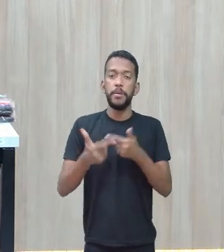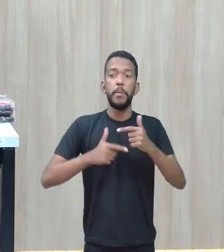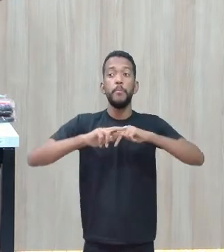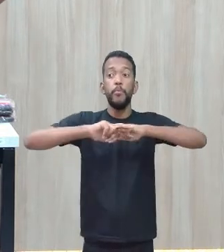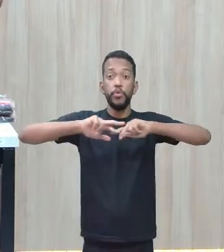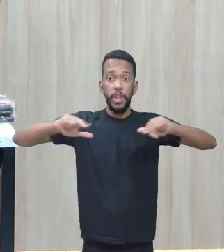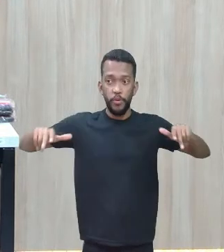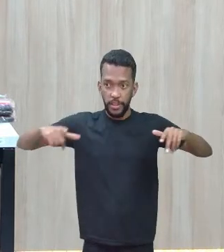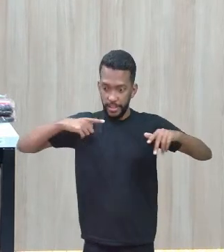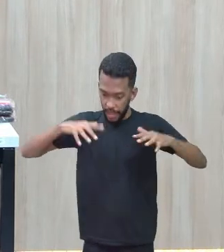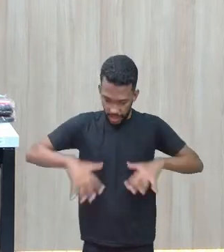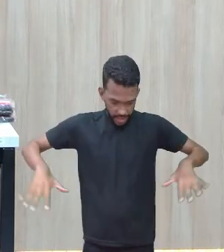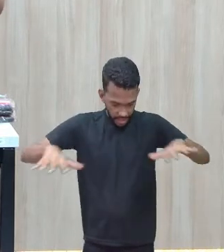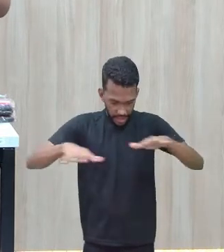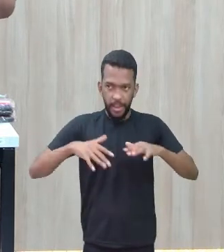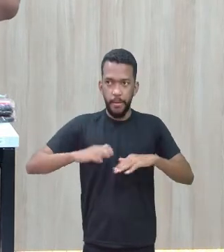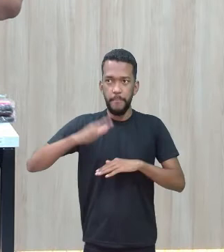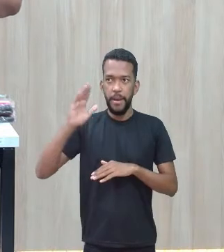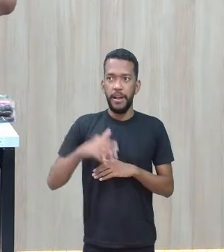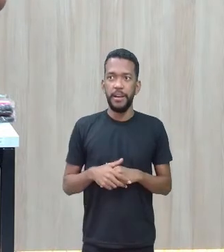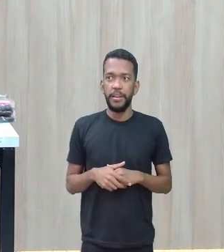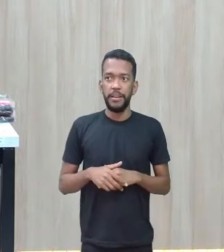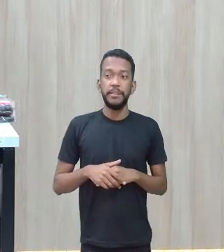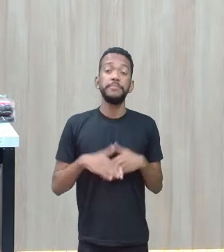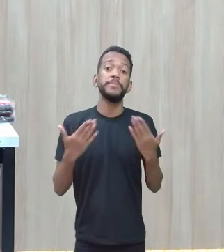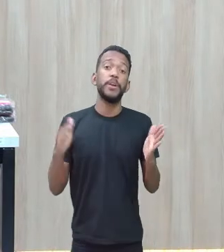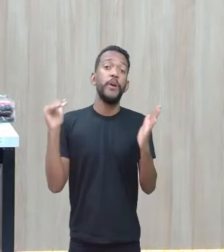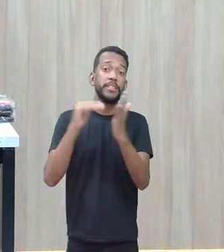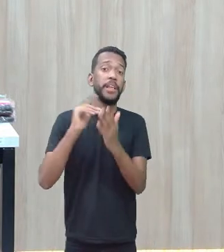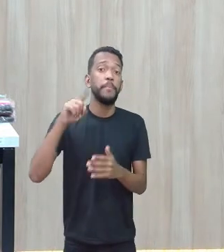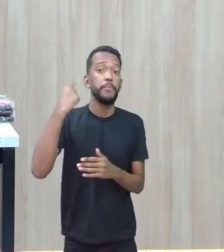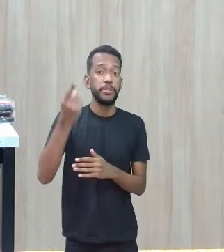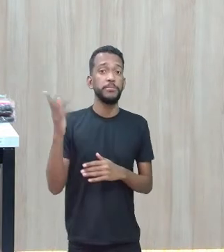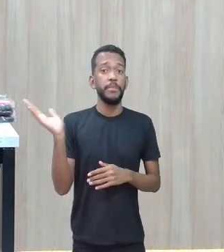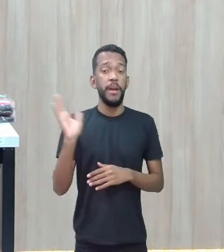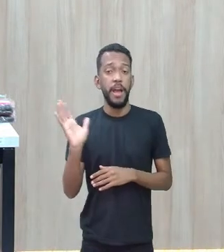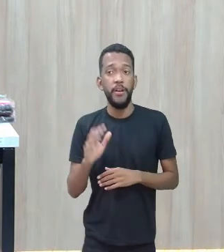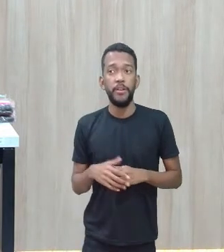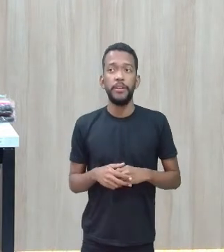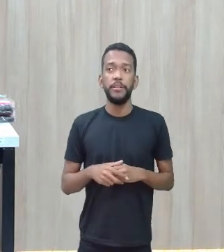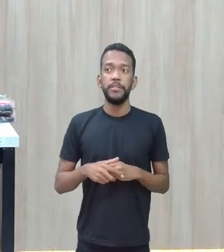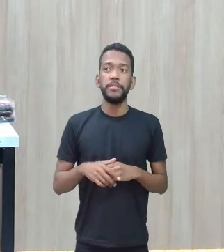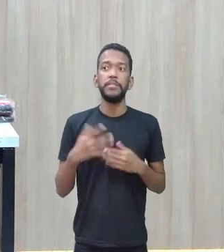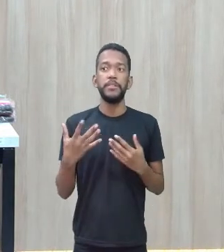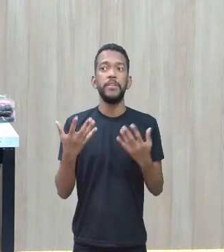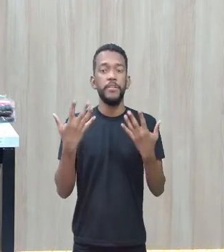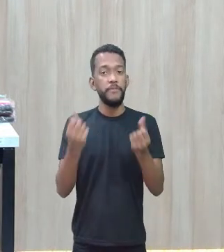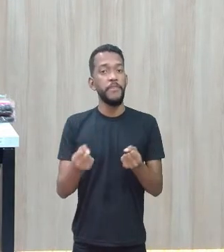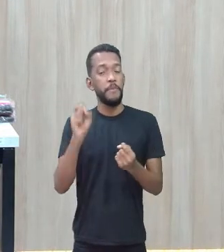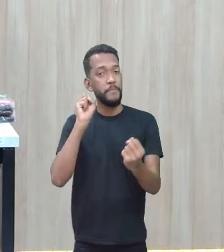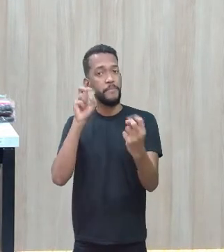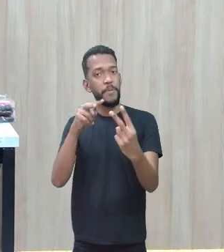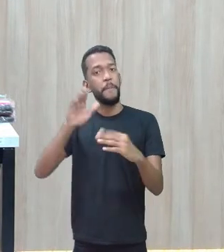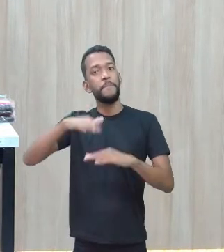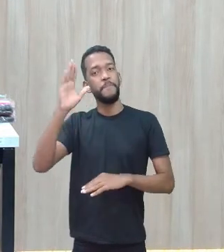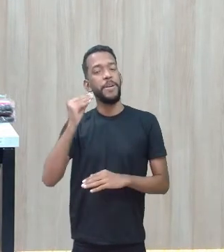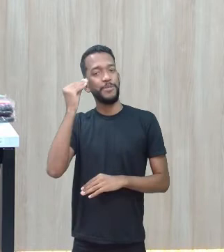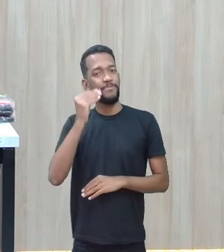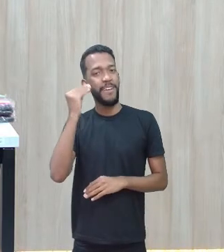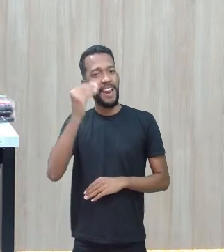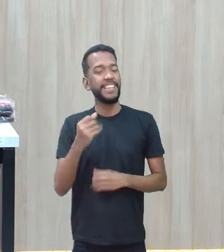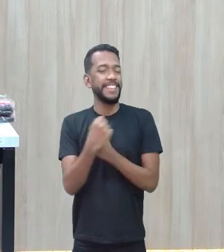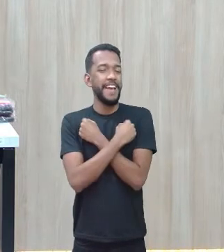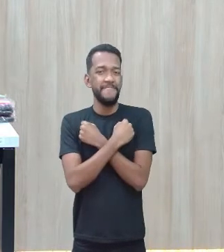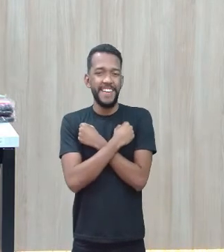muita coisa que tem aqui e outras mais. Então, até a próxima aula e nos veremos com mais experiência. Um